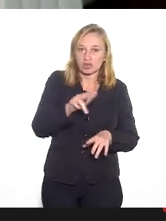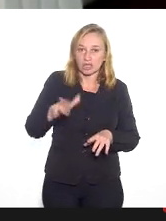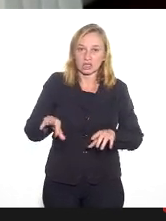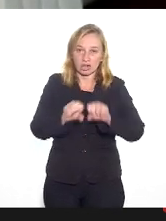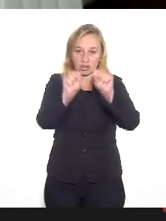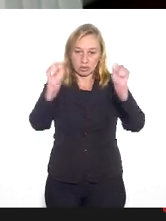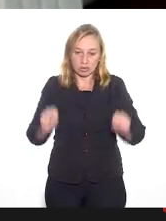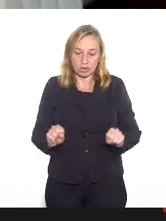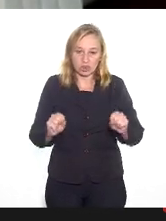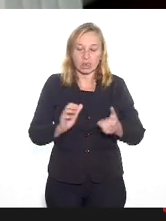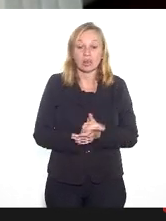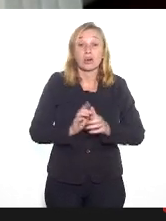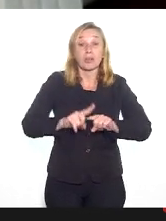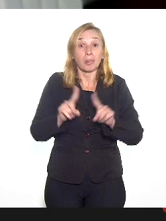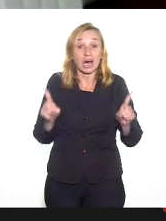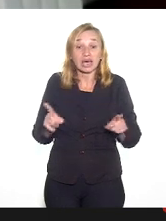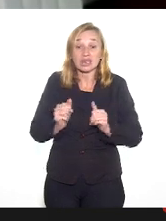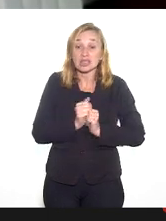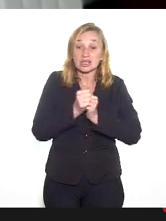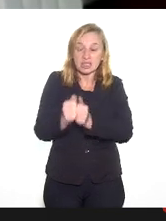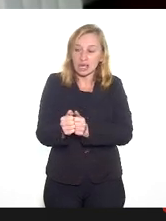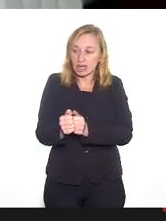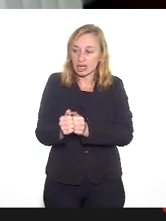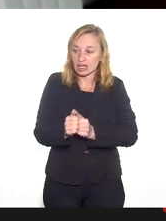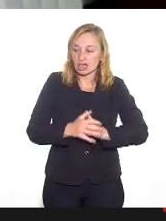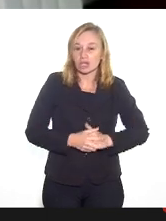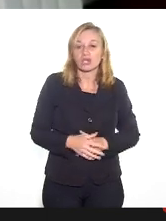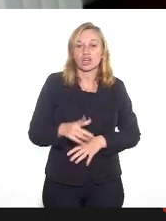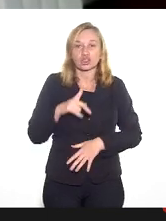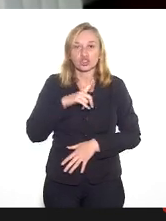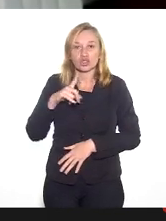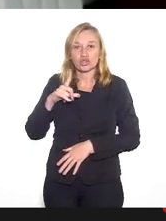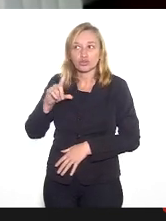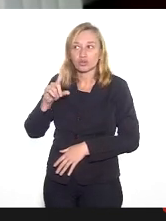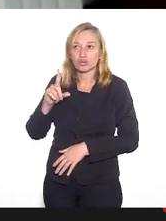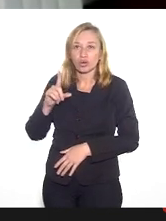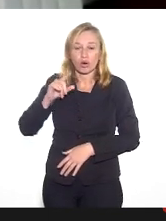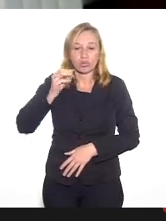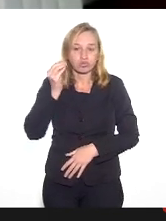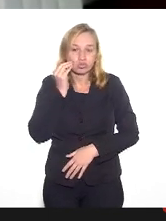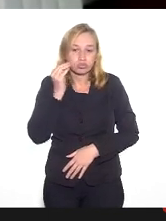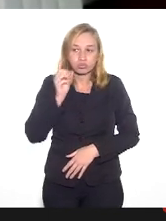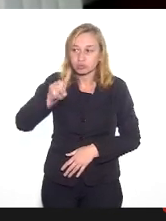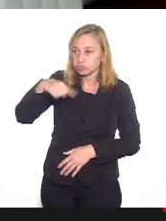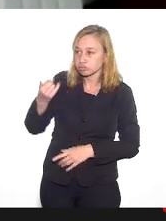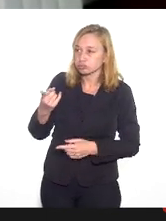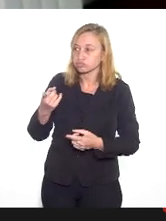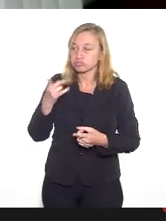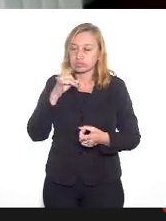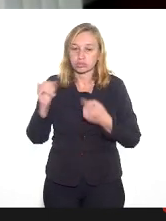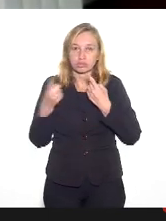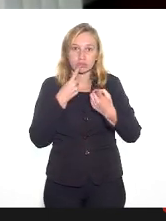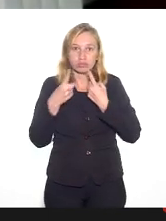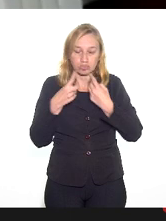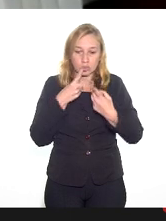propriamente previdenciário, mas segue a lógica. Outro dia tive a oportunidade de expor isso numa discussão.